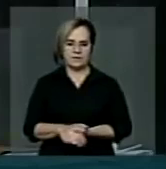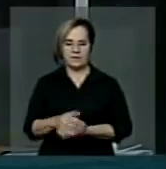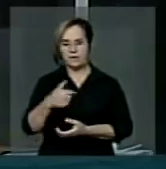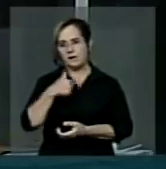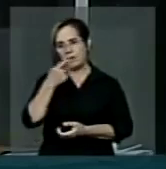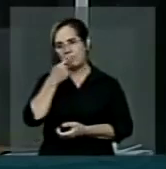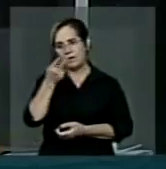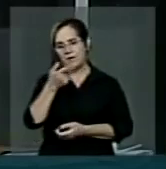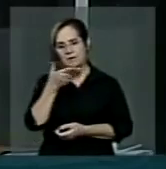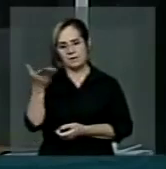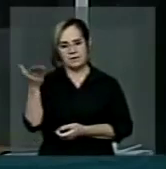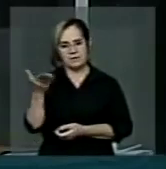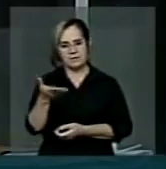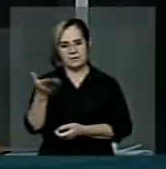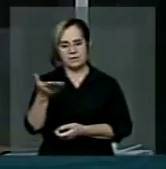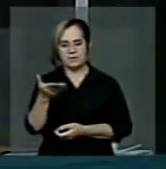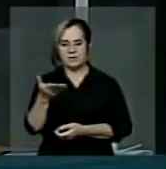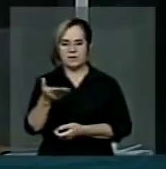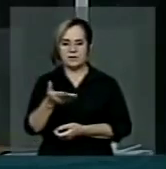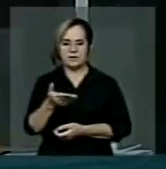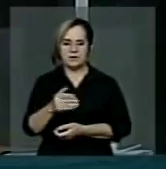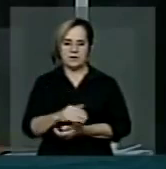dizer, né, enfatizar